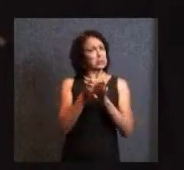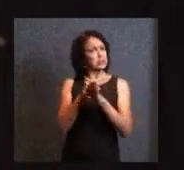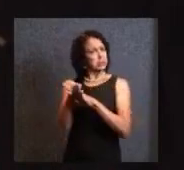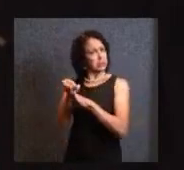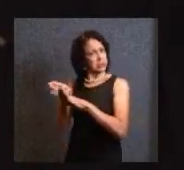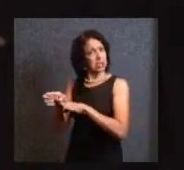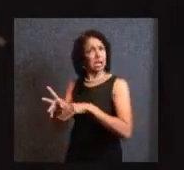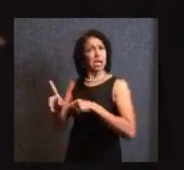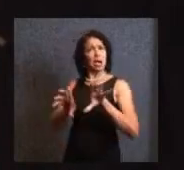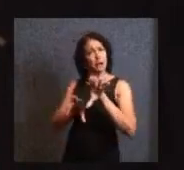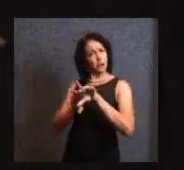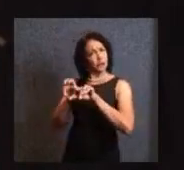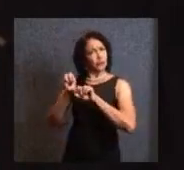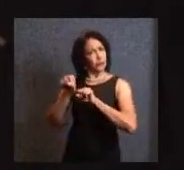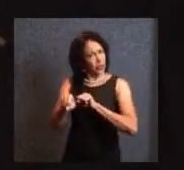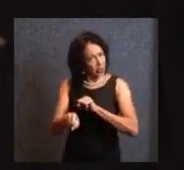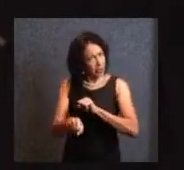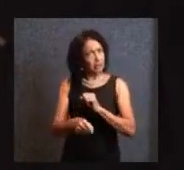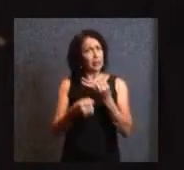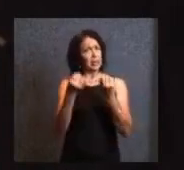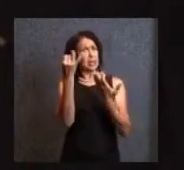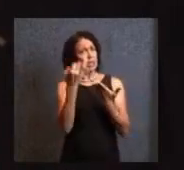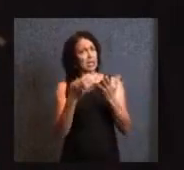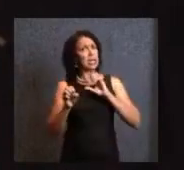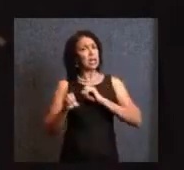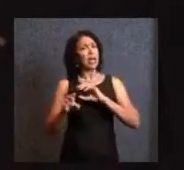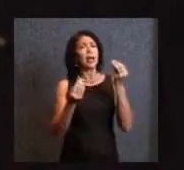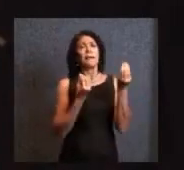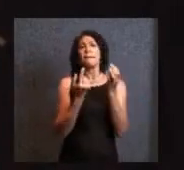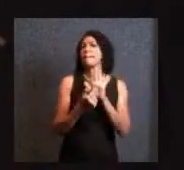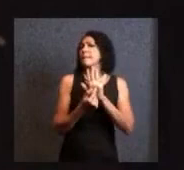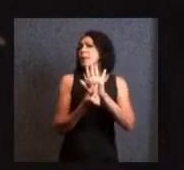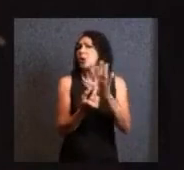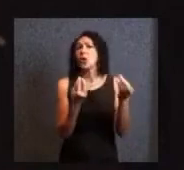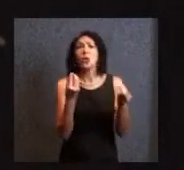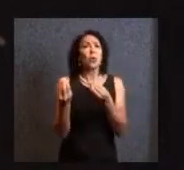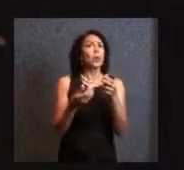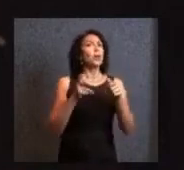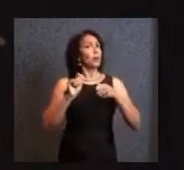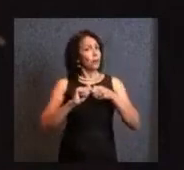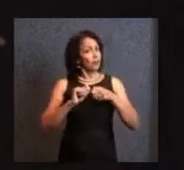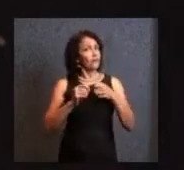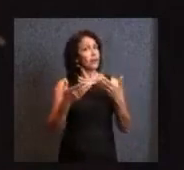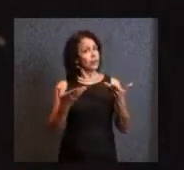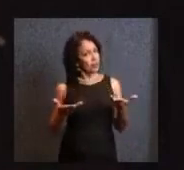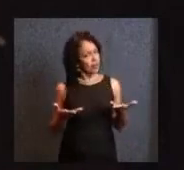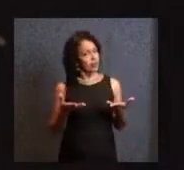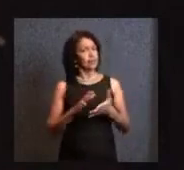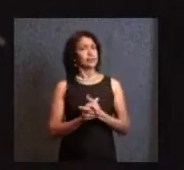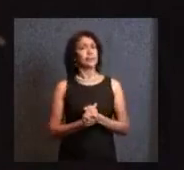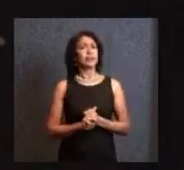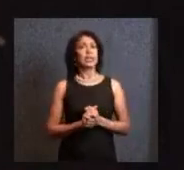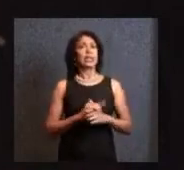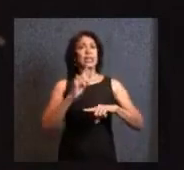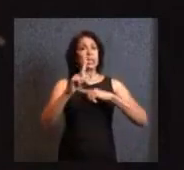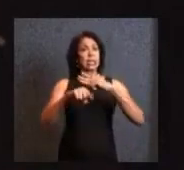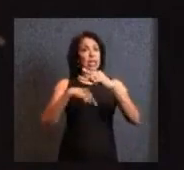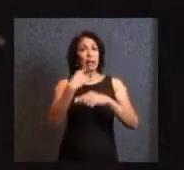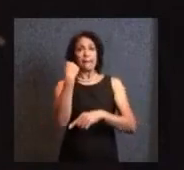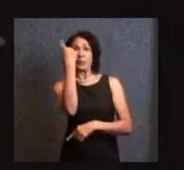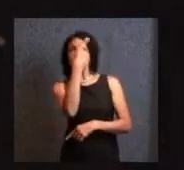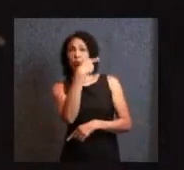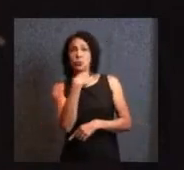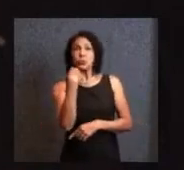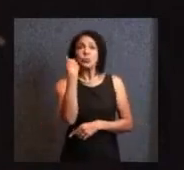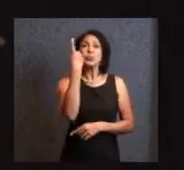momento formativo, para as escolas, inclusive, para quem vai aplicar. Tem o durante, que é a aplicação em